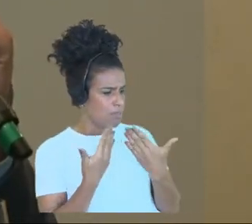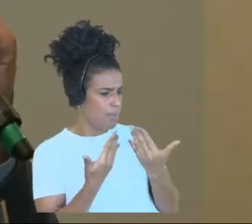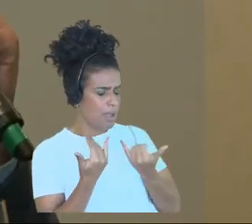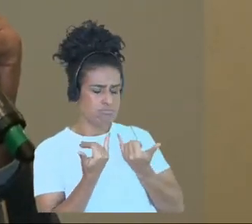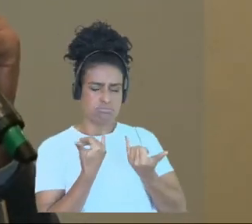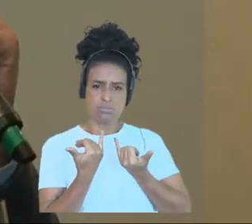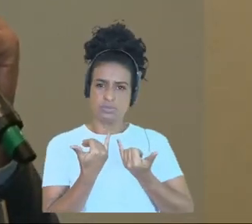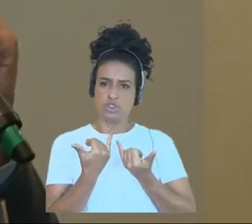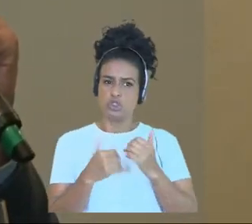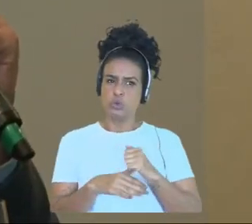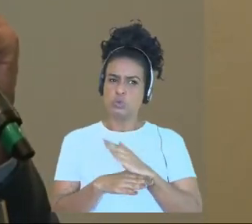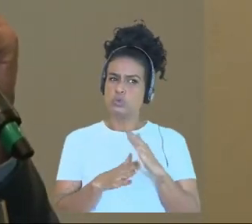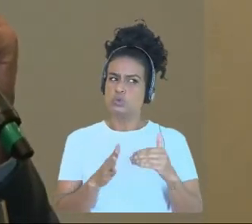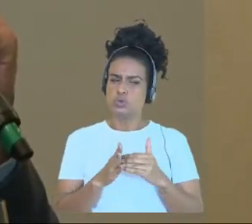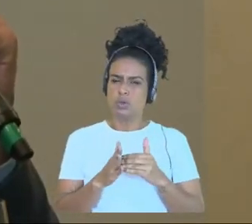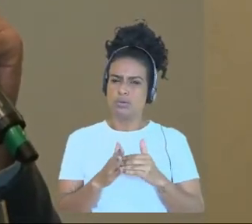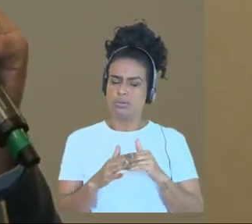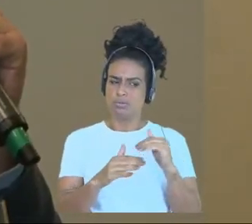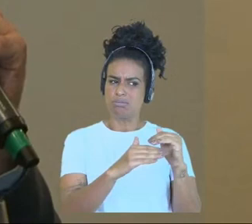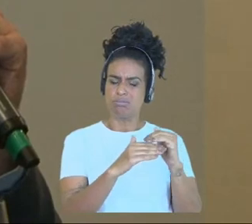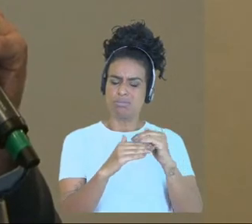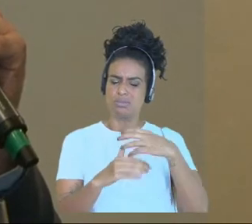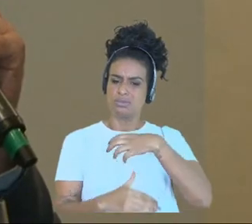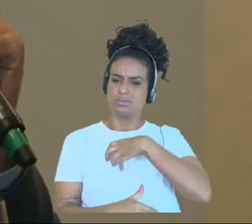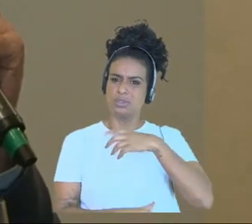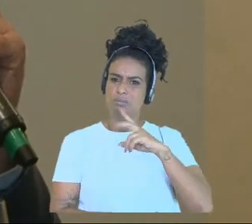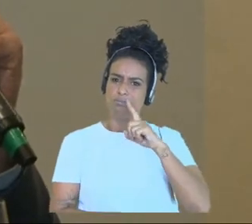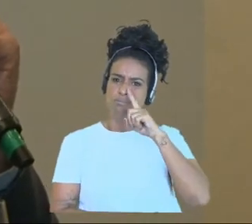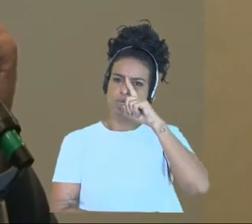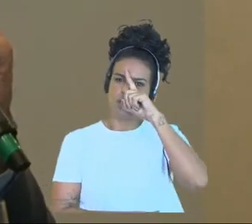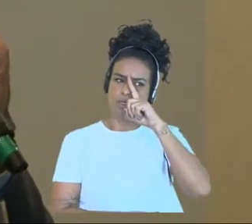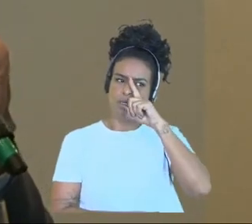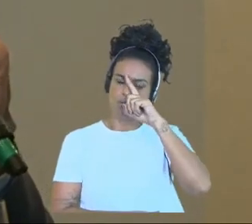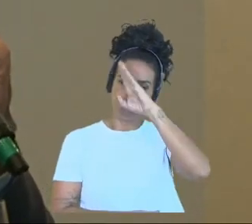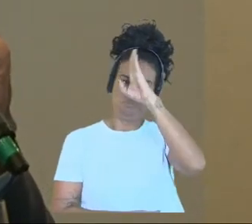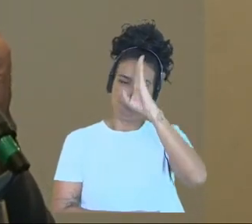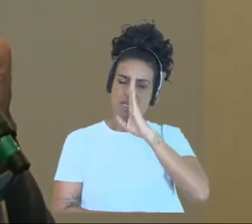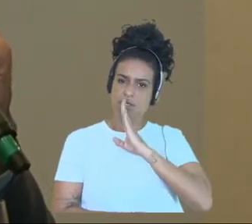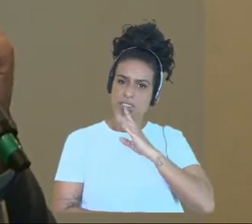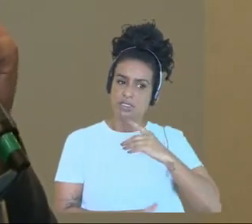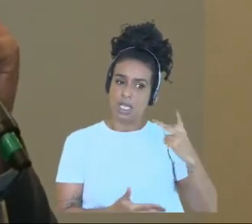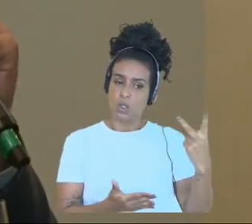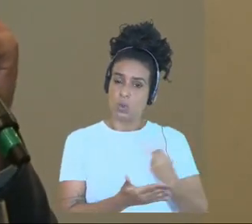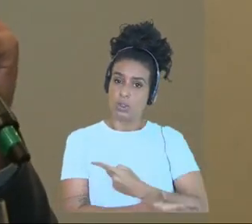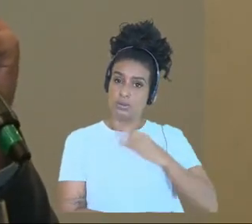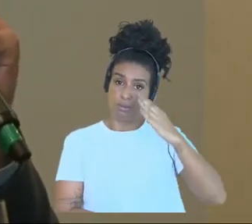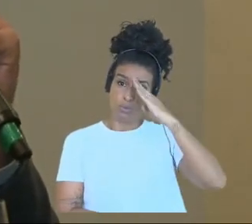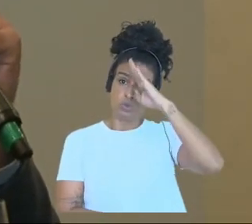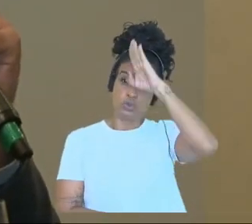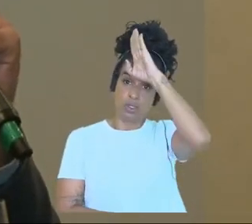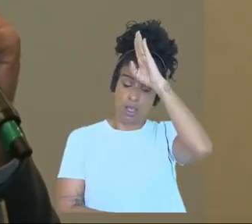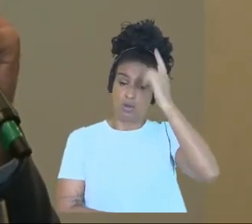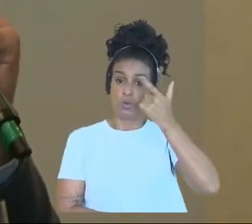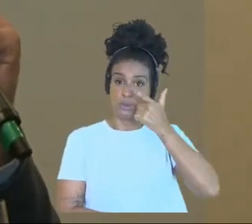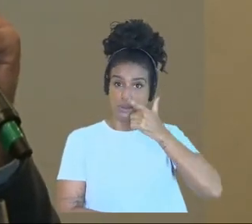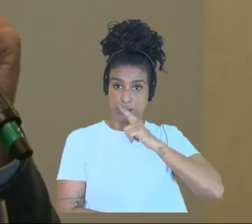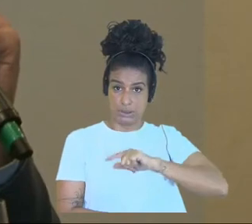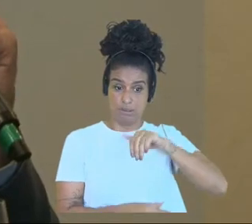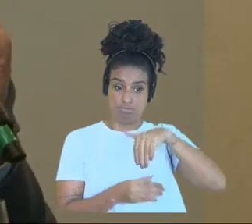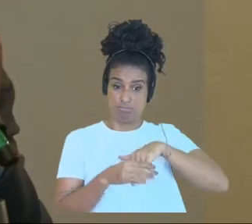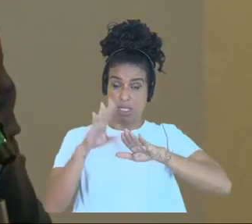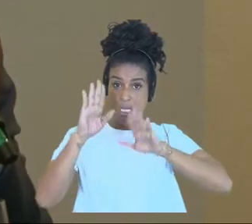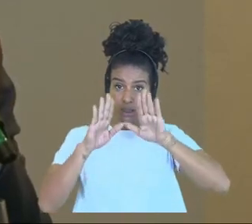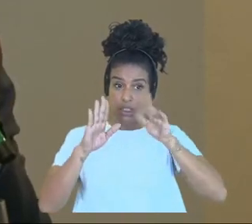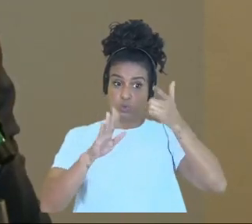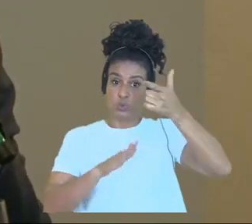que todos têm a sensação de que o grande risco do Brasil, caso o presidente Bolsonaro fosse reeleito,